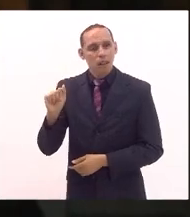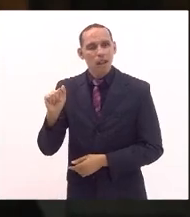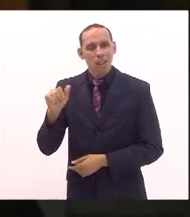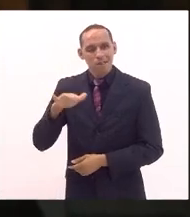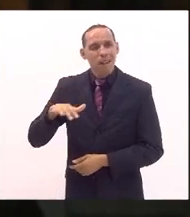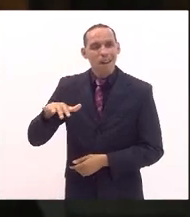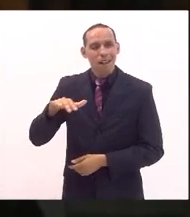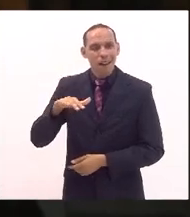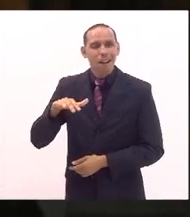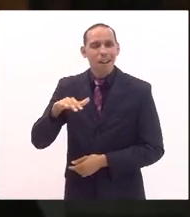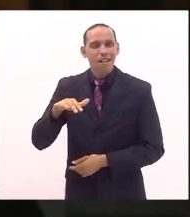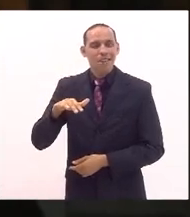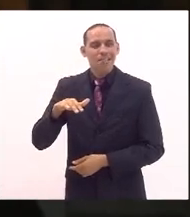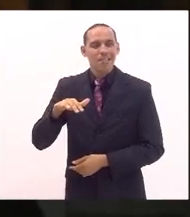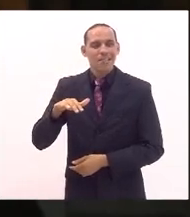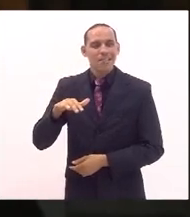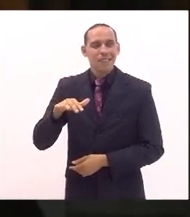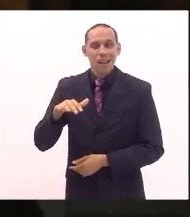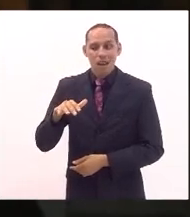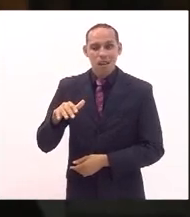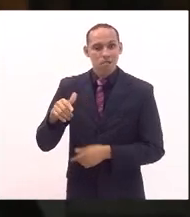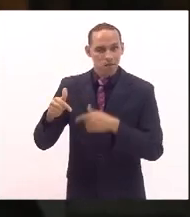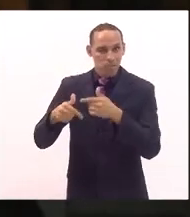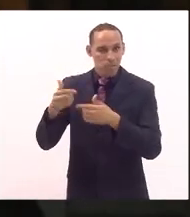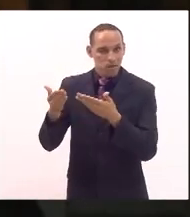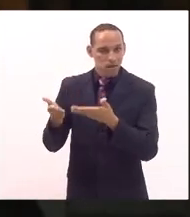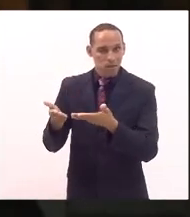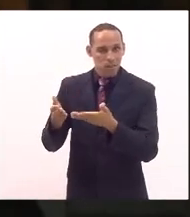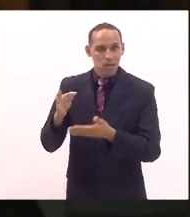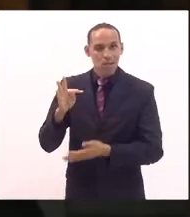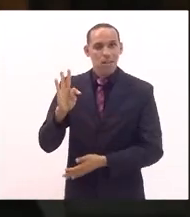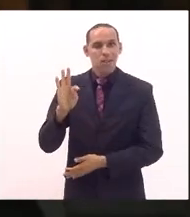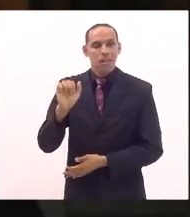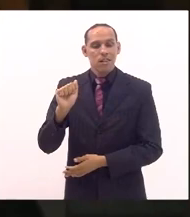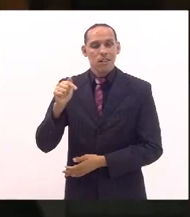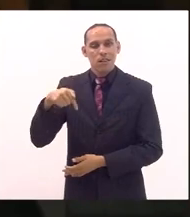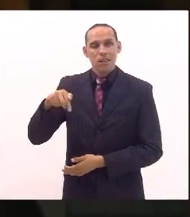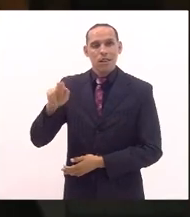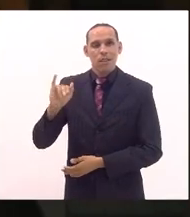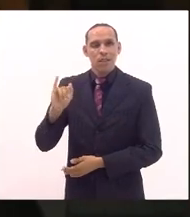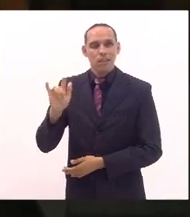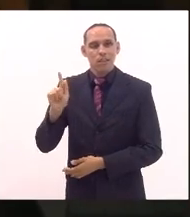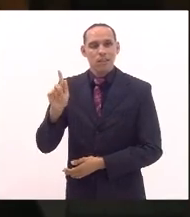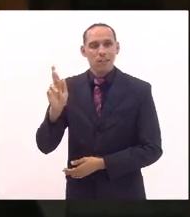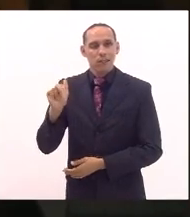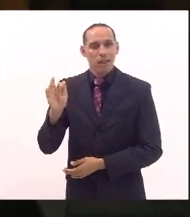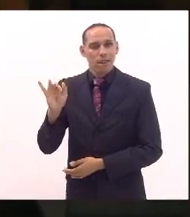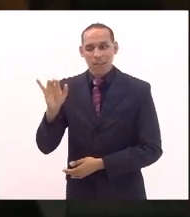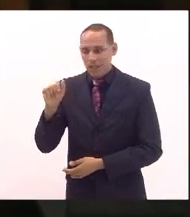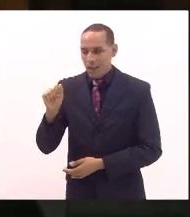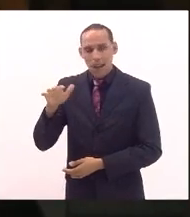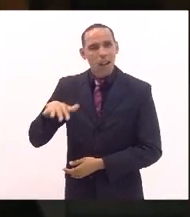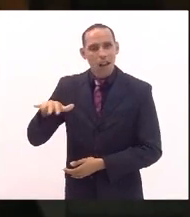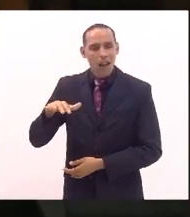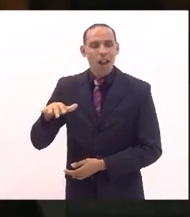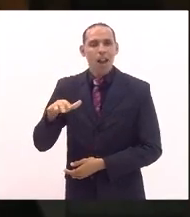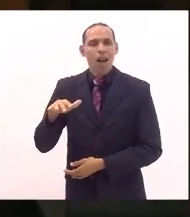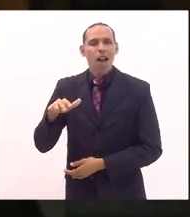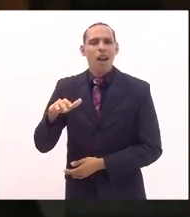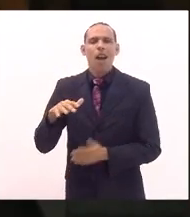de Janeiro EA taquigrafia entra ano após ano né a gente